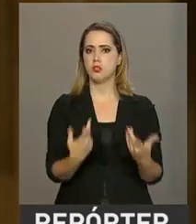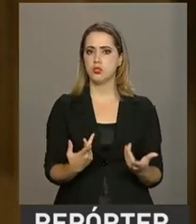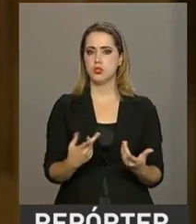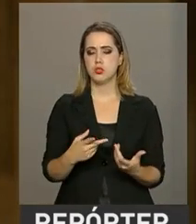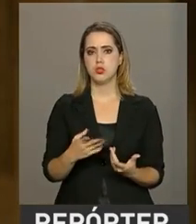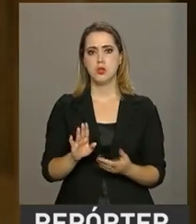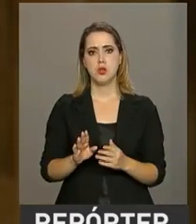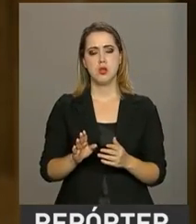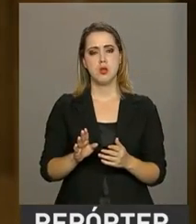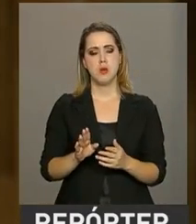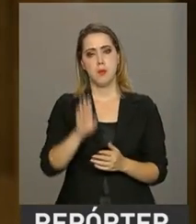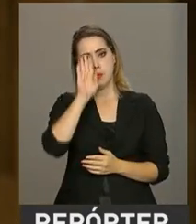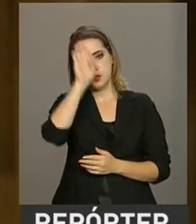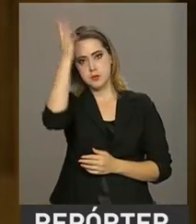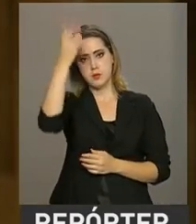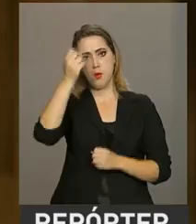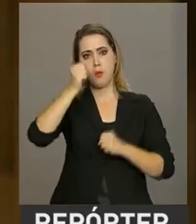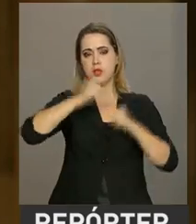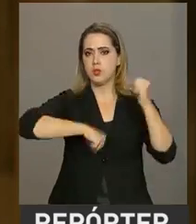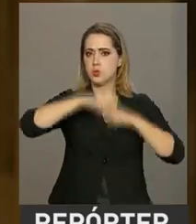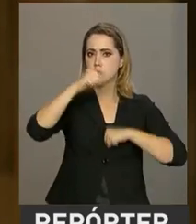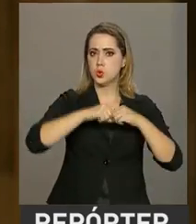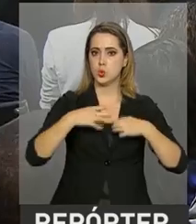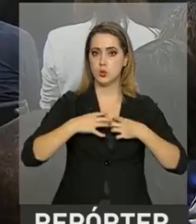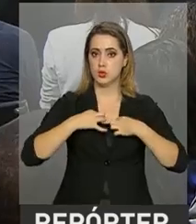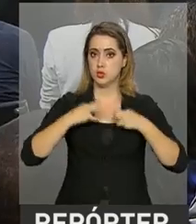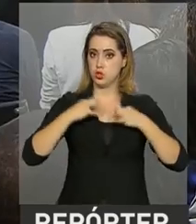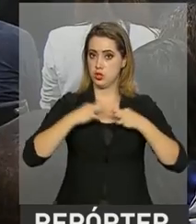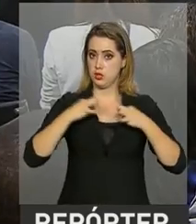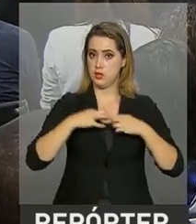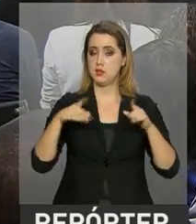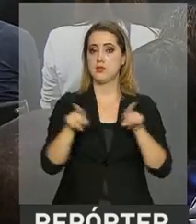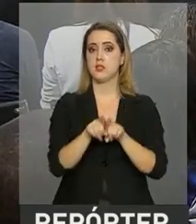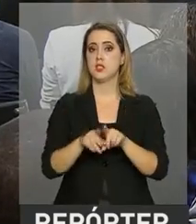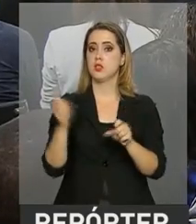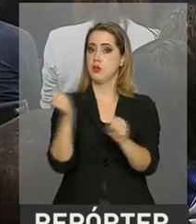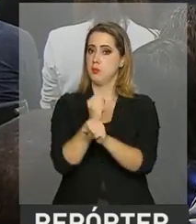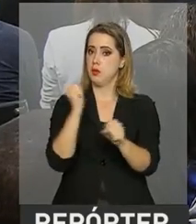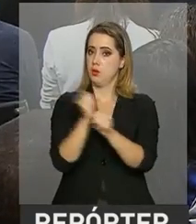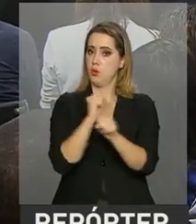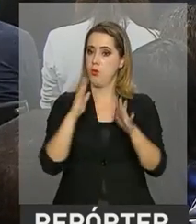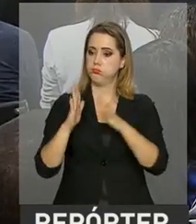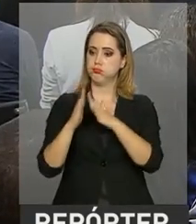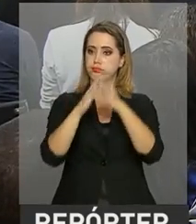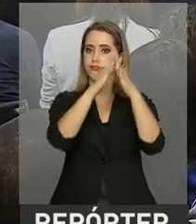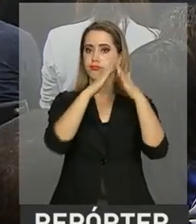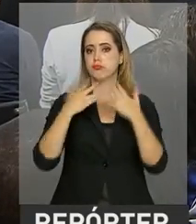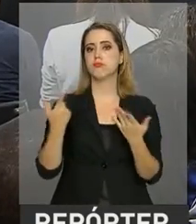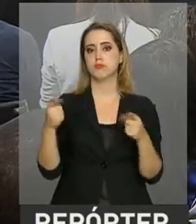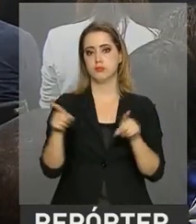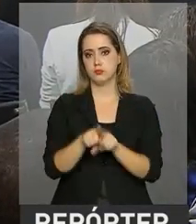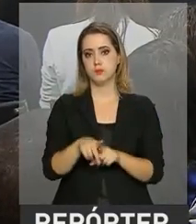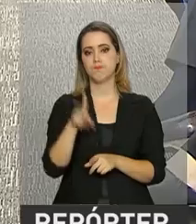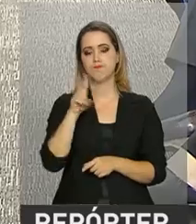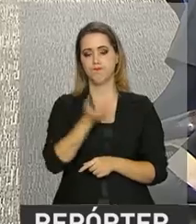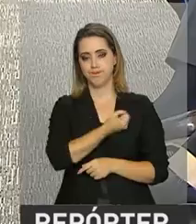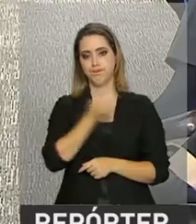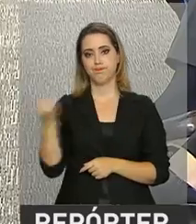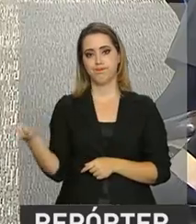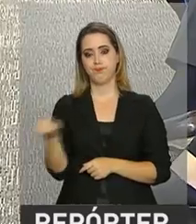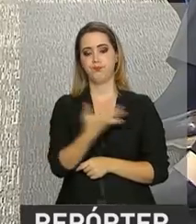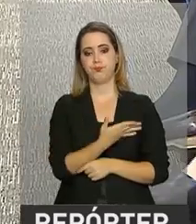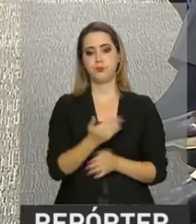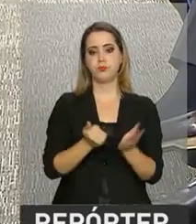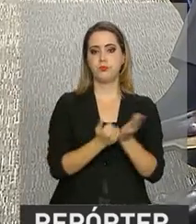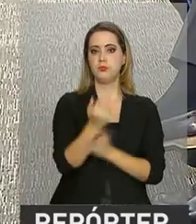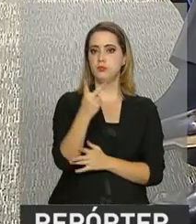principalmente indústria têxtil e construção civil, tem sido muito grande. Desde dezembro de 2014, devido a uma decisão judicial, o